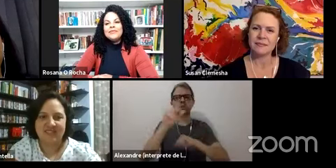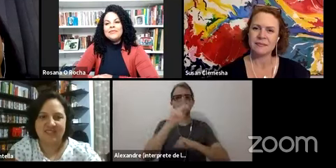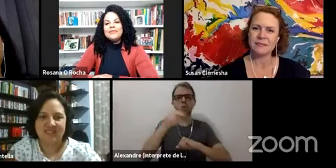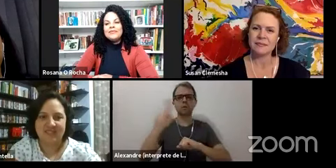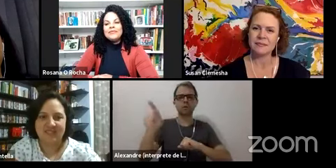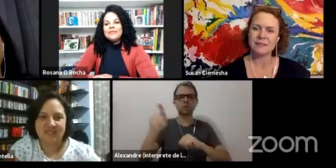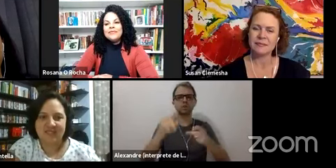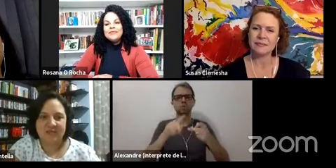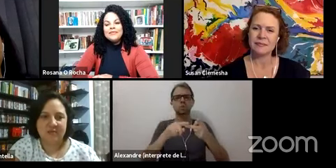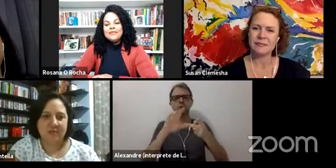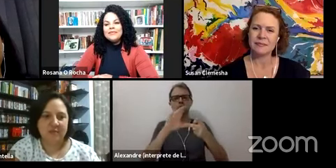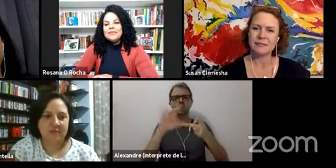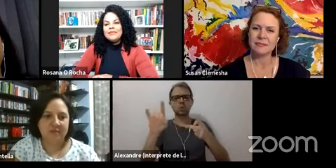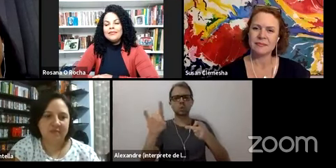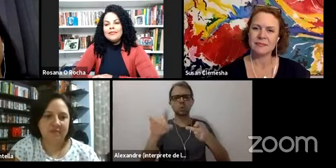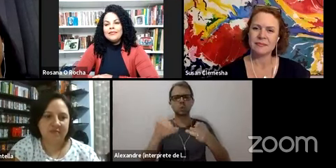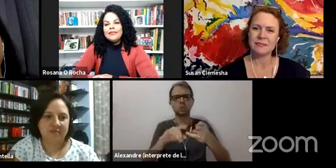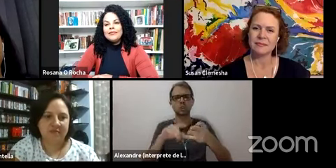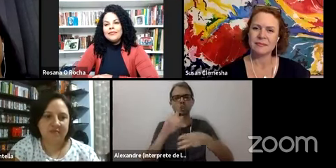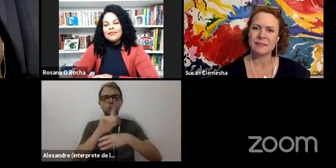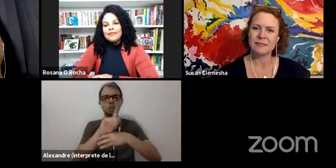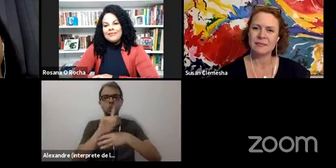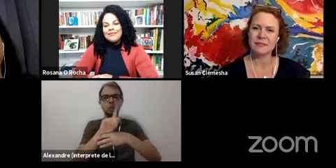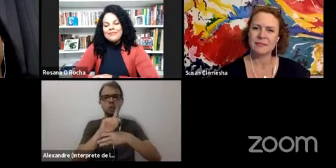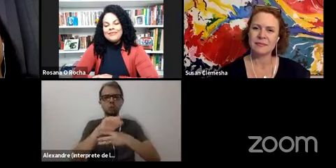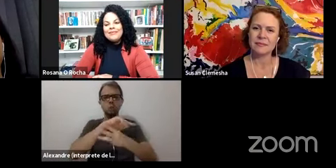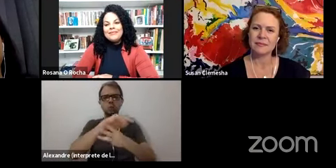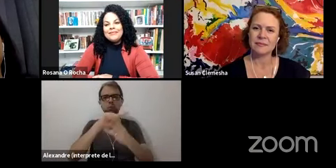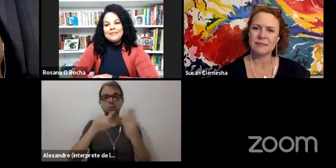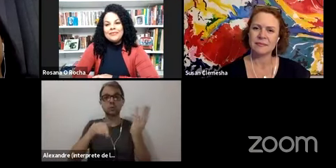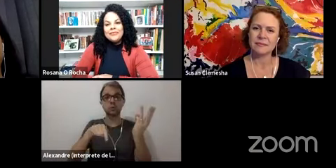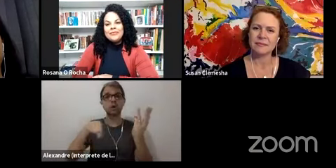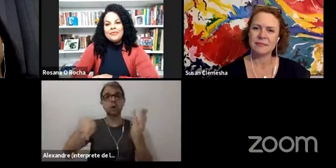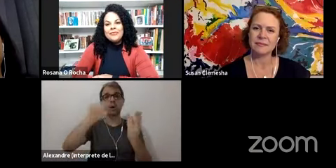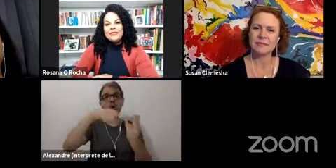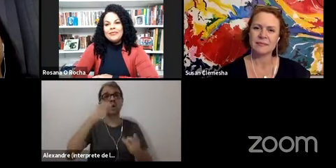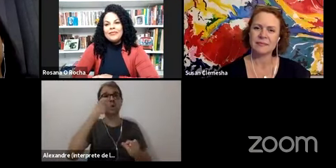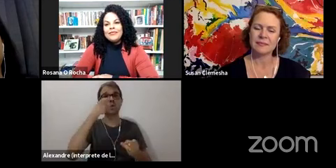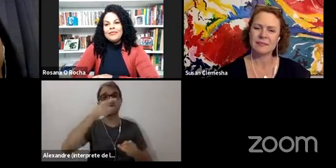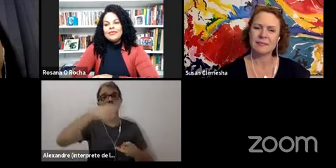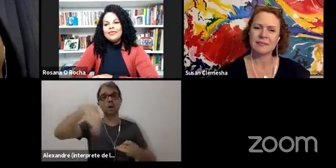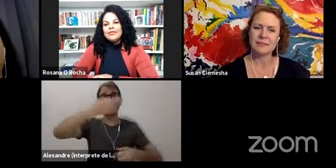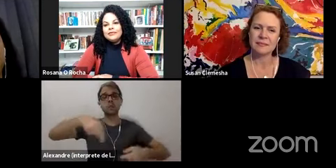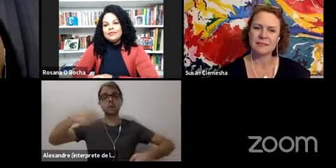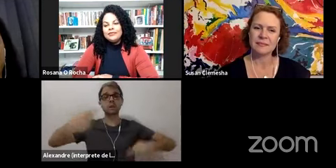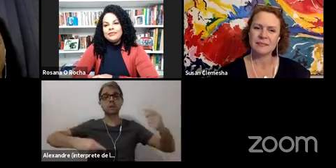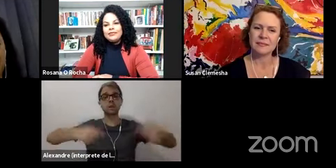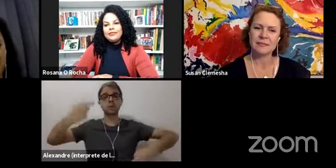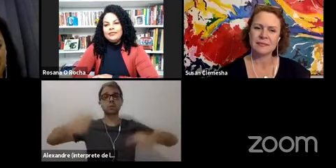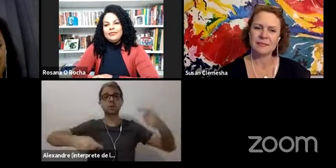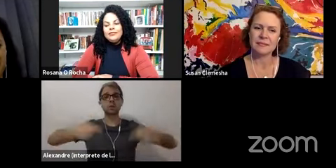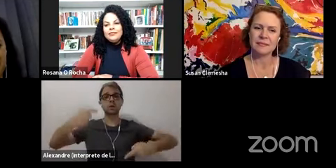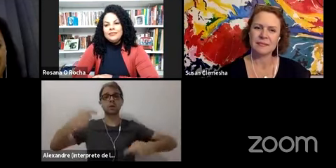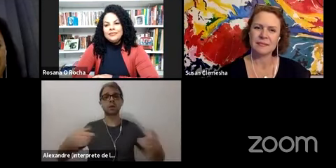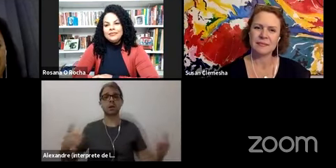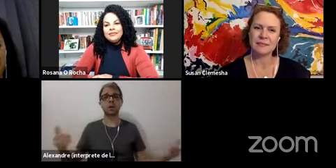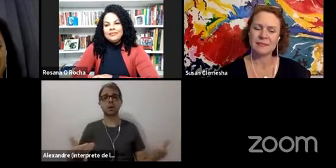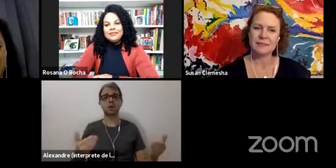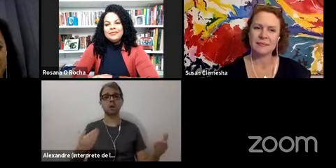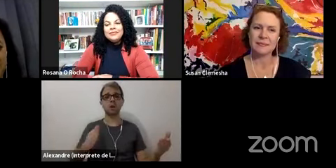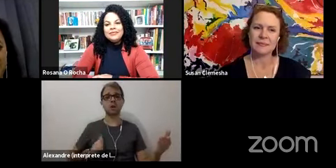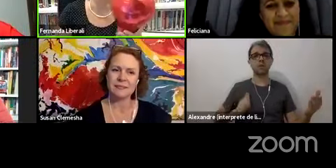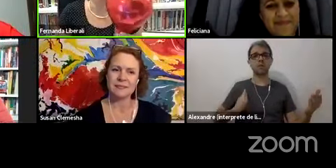que estão aí no debate sobre o que seria essa vida na escola